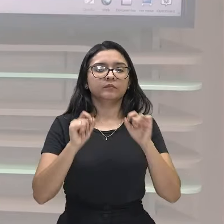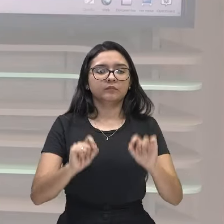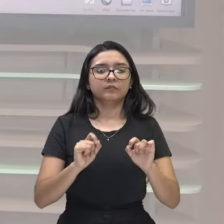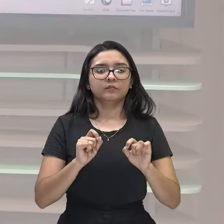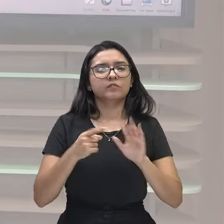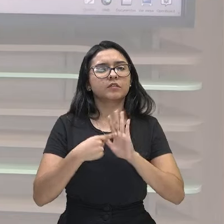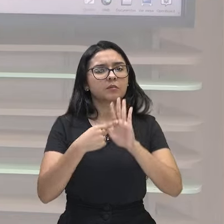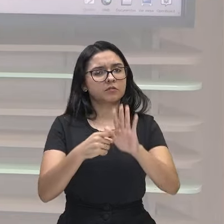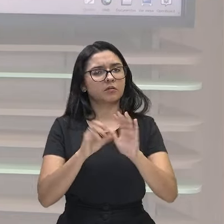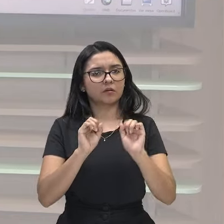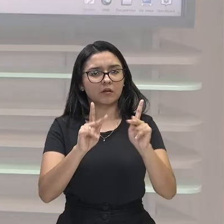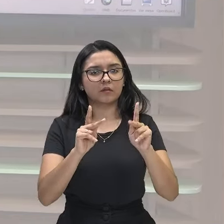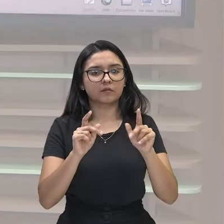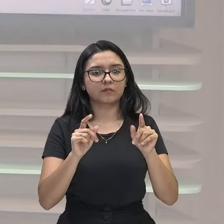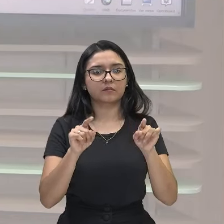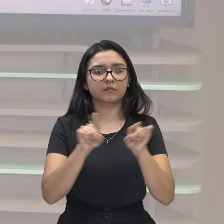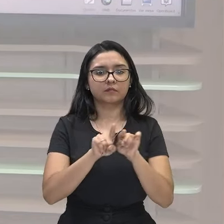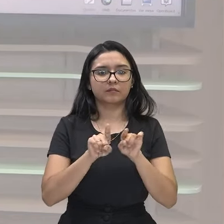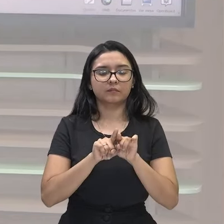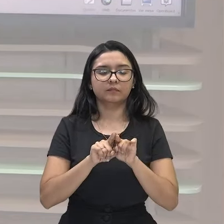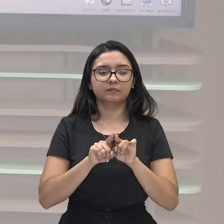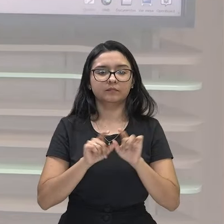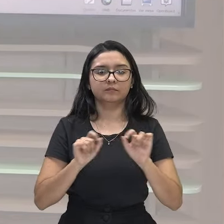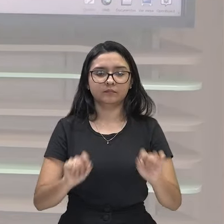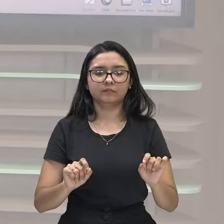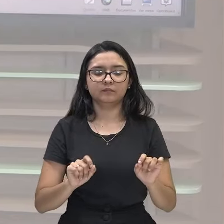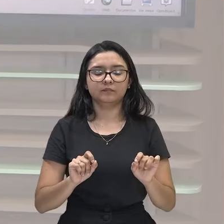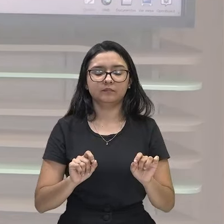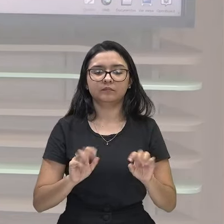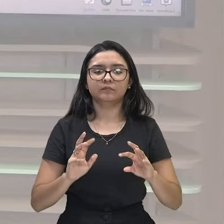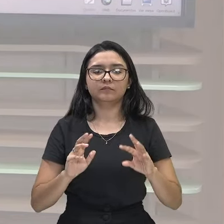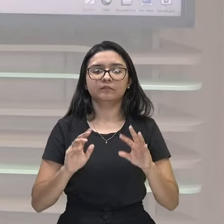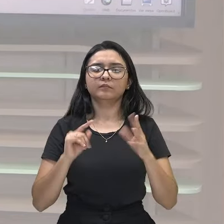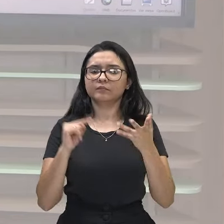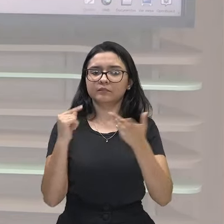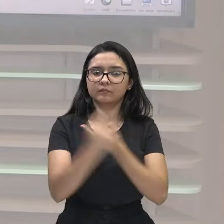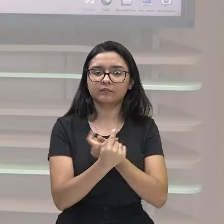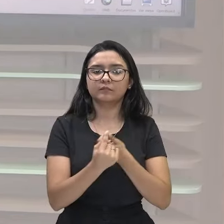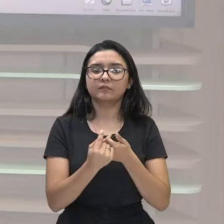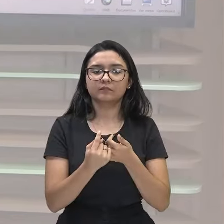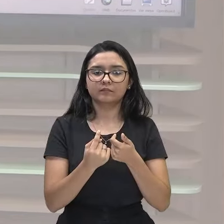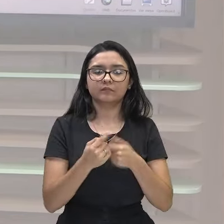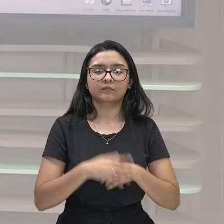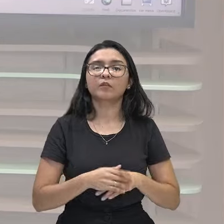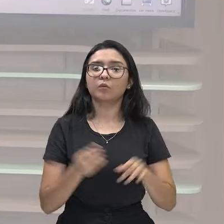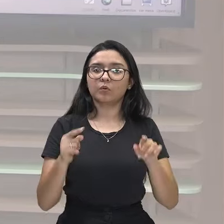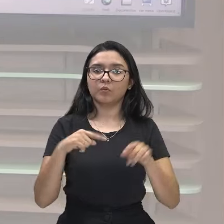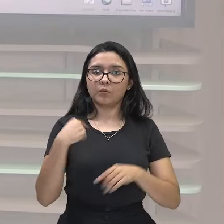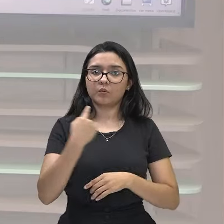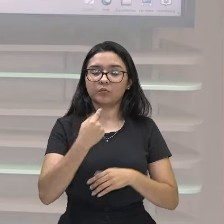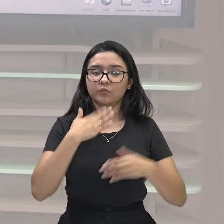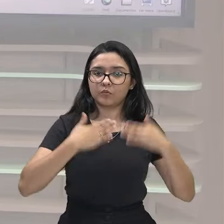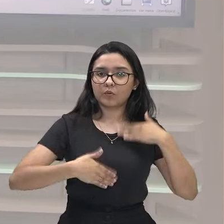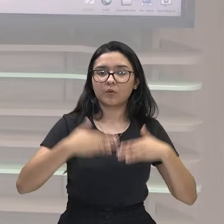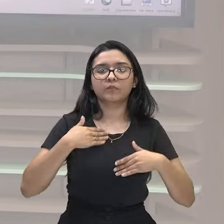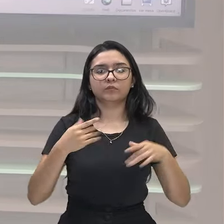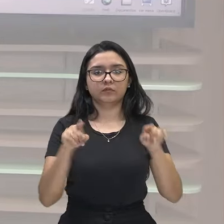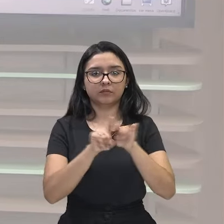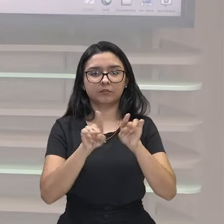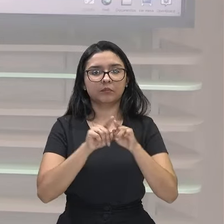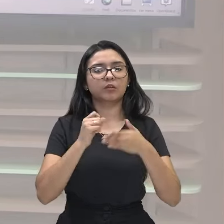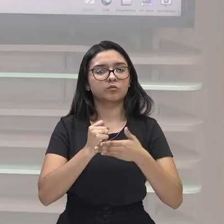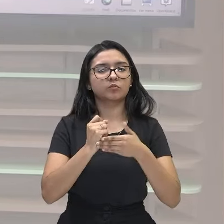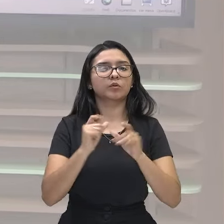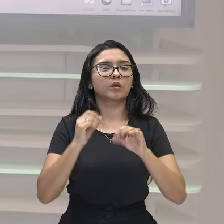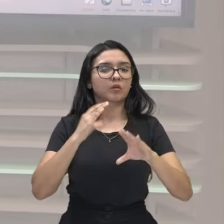um ok e tudo mais. Então, tudo isso, o nosso corpo também, ele faz parte ali da comunicação, os